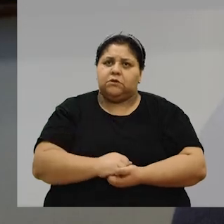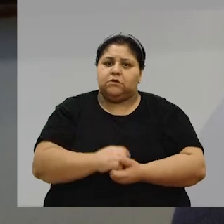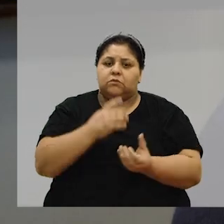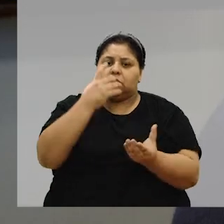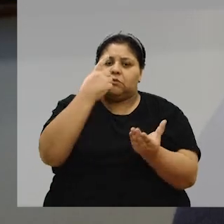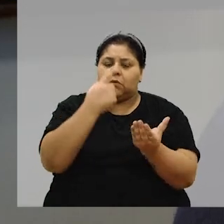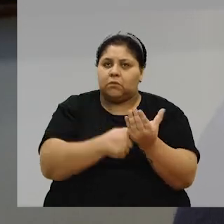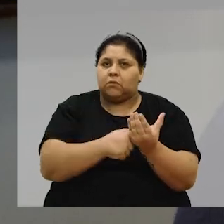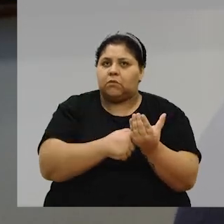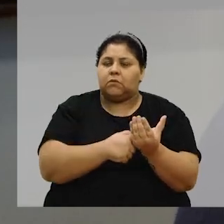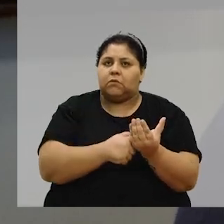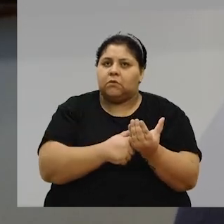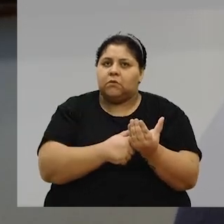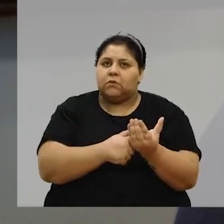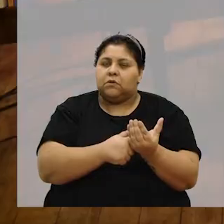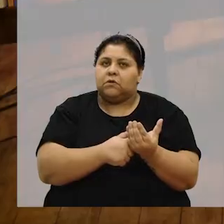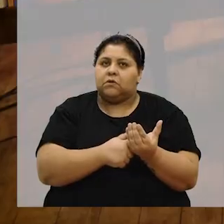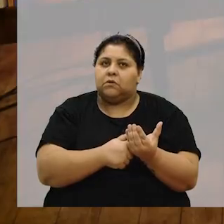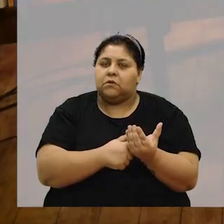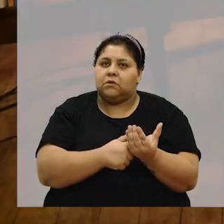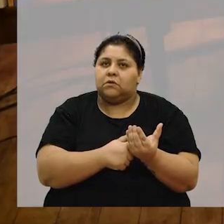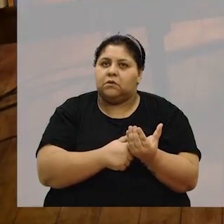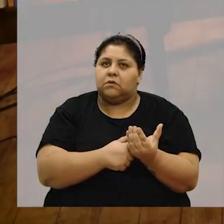sério, né, comprometido